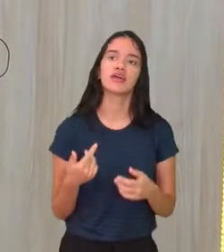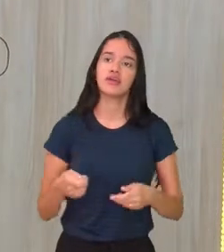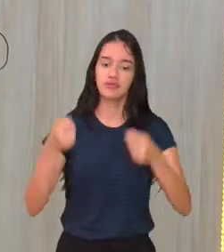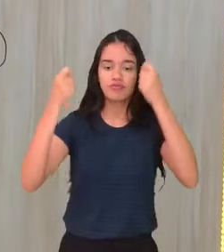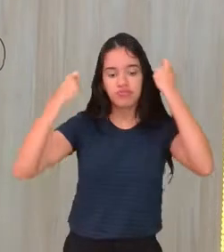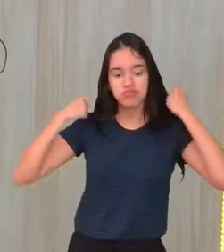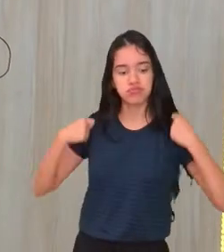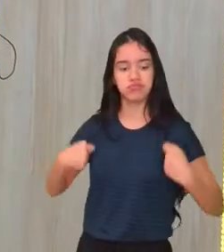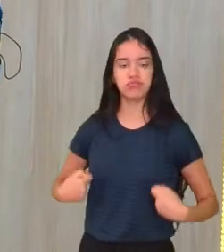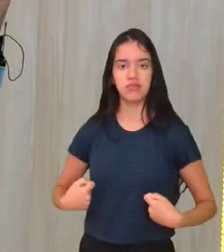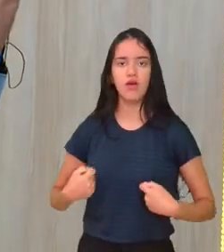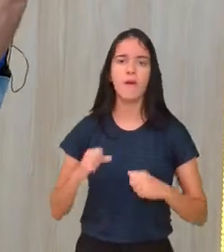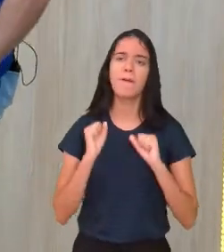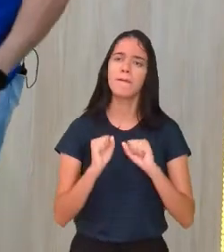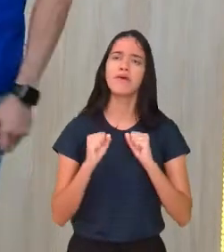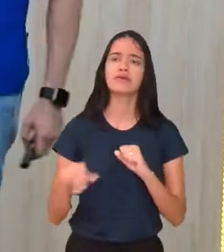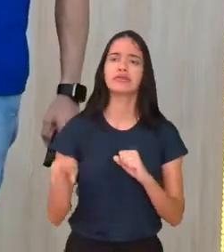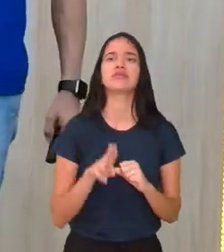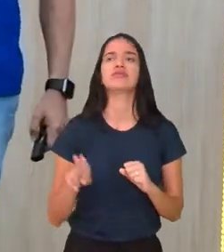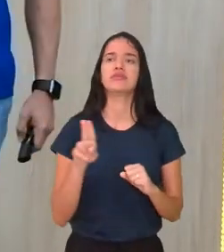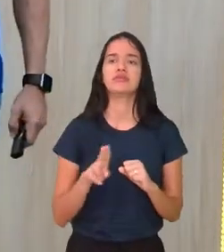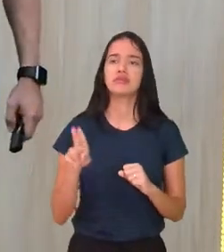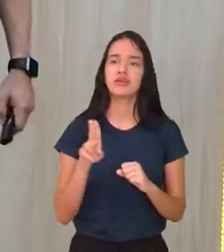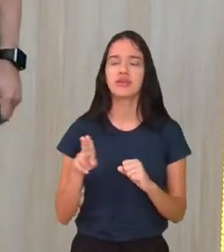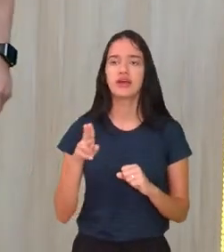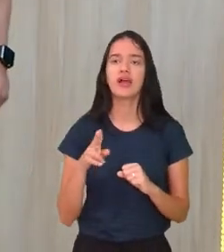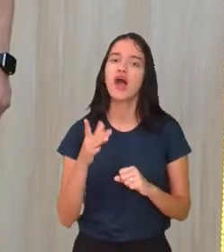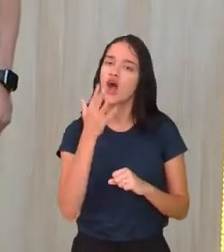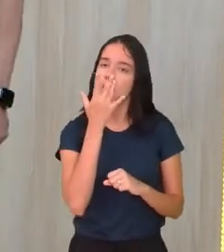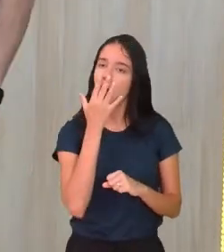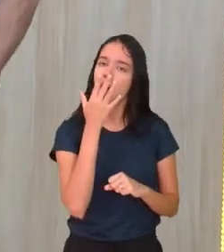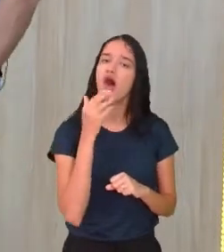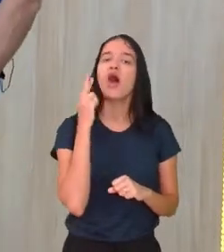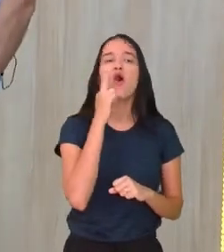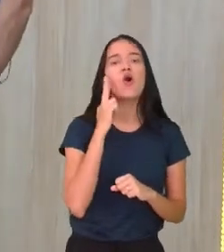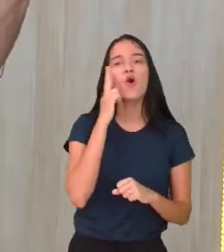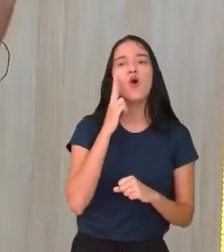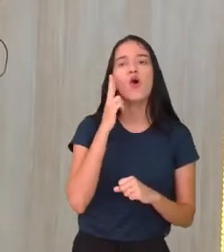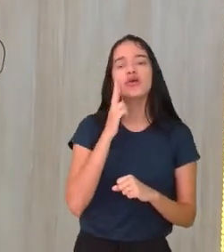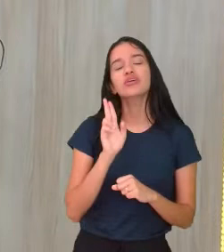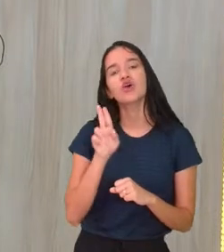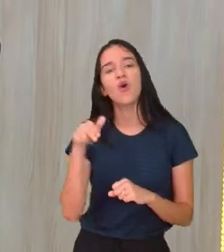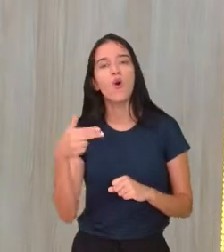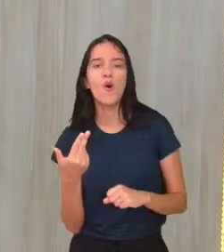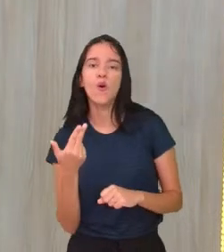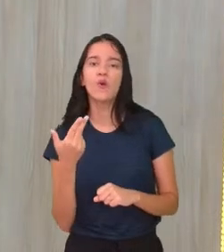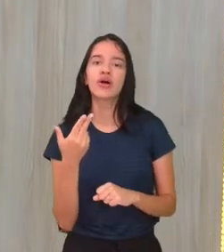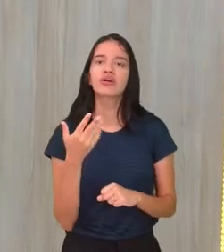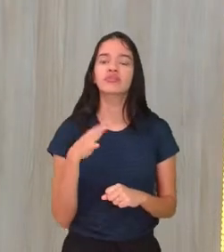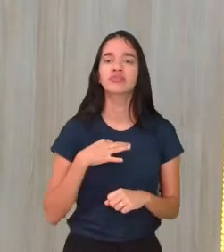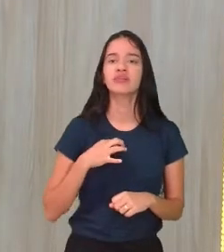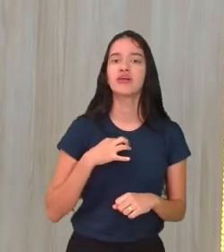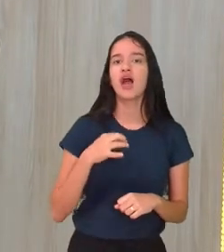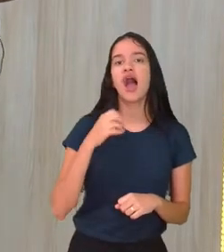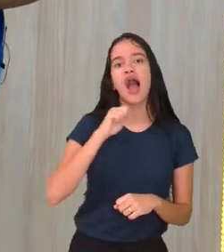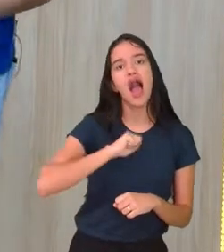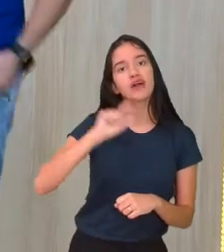ela. Então, ela pode usar a blusazinha rosa, certo? Ela pode usar a blusa